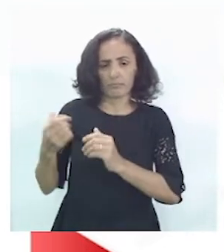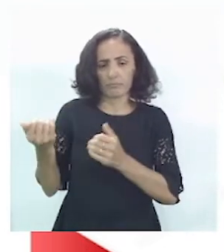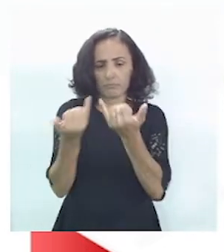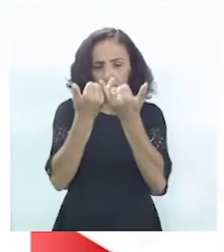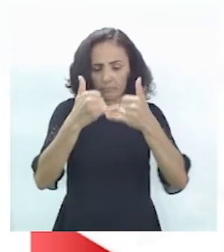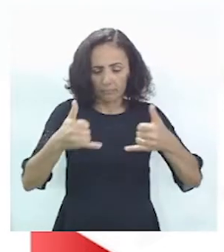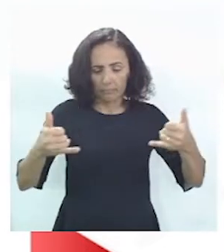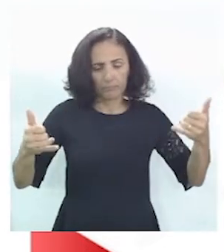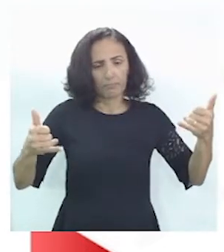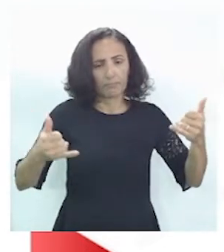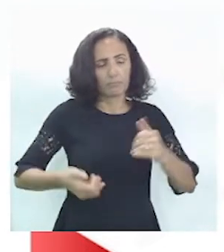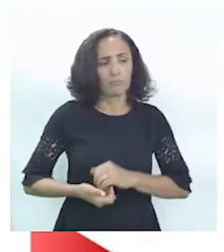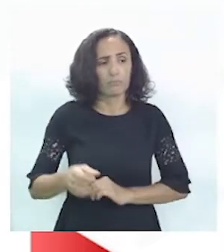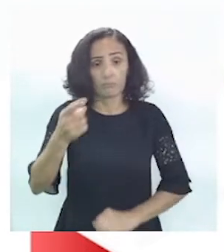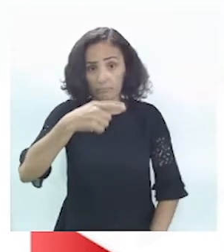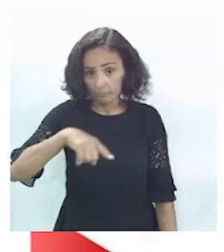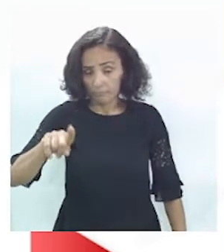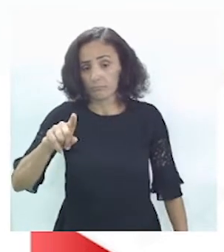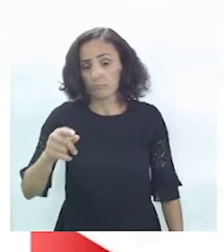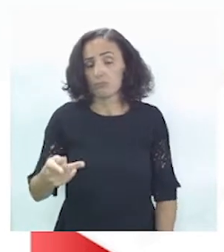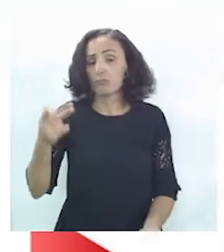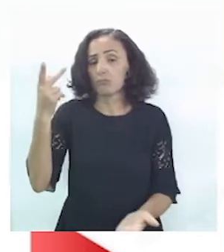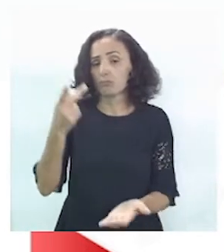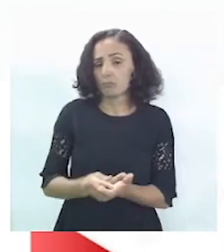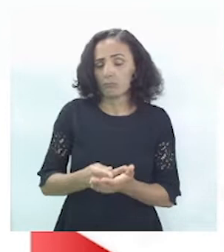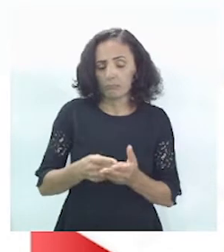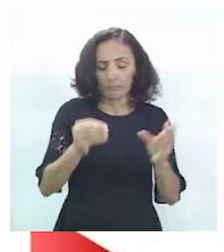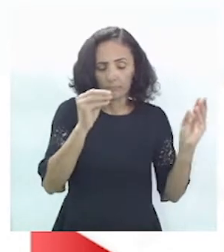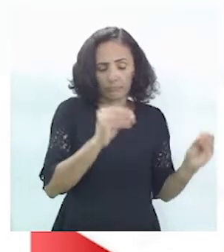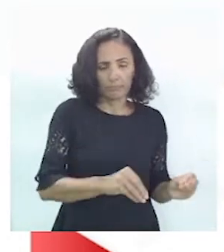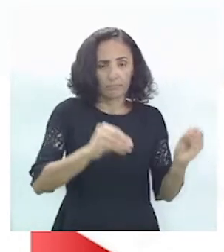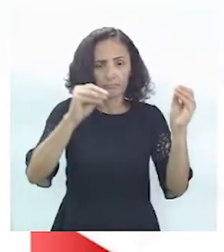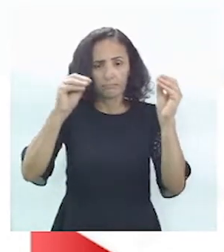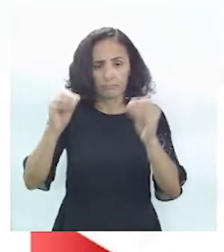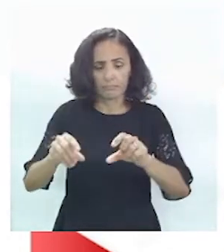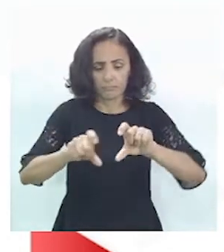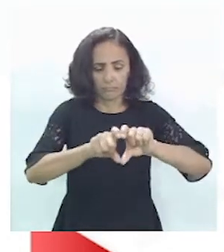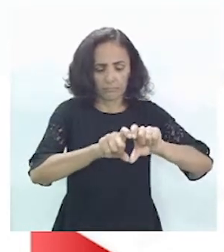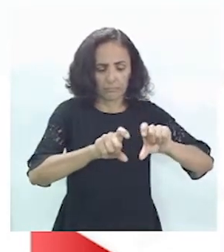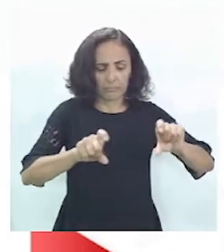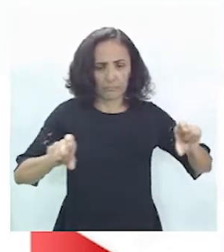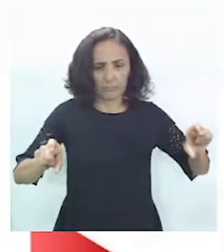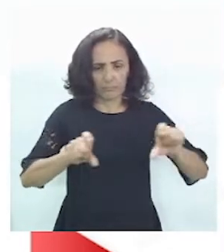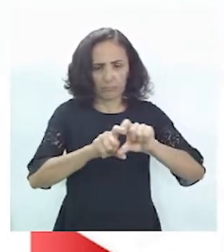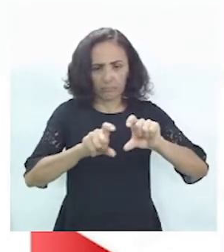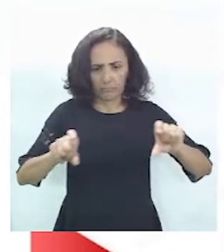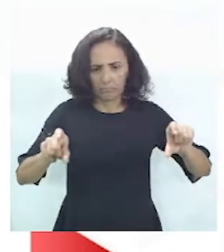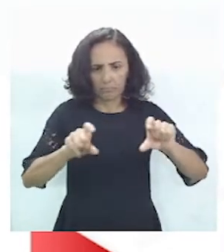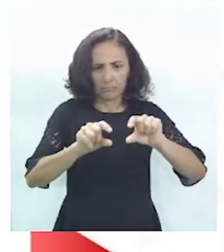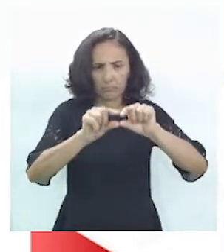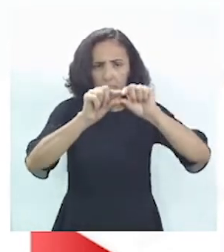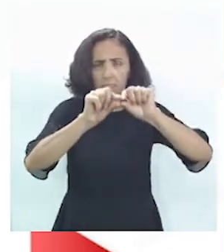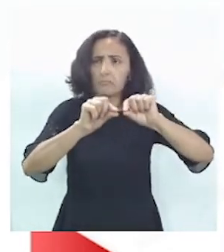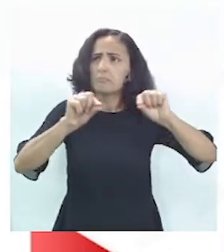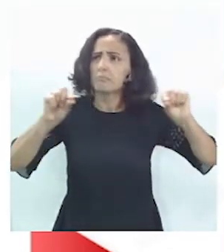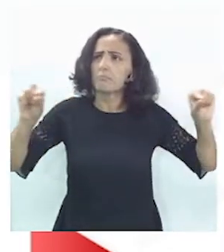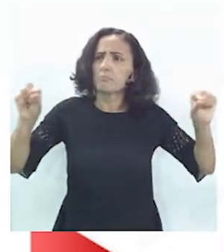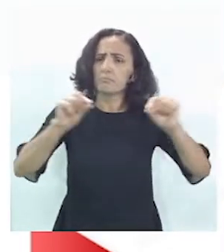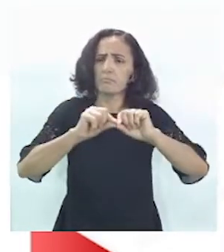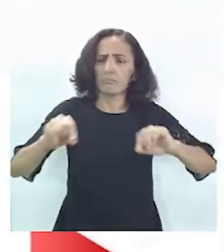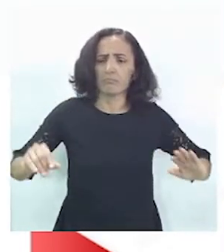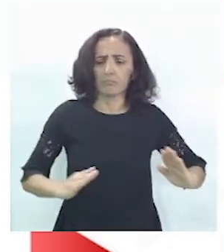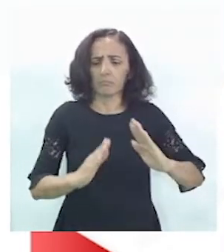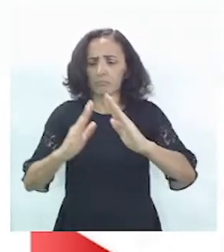energia elétrica. Essa energia ela é transportada por linhas de alta tensão aos centros